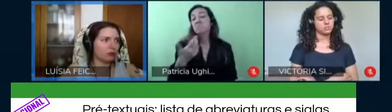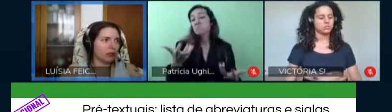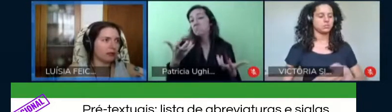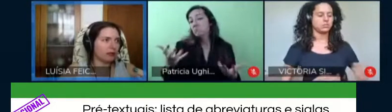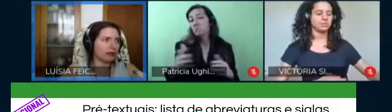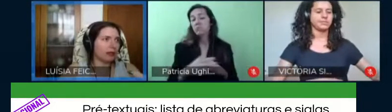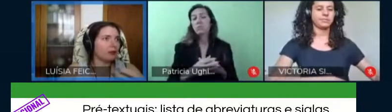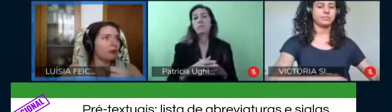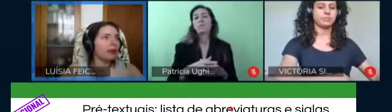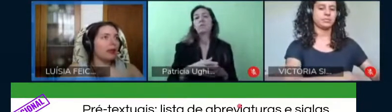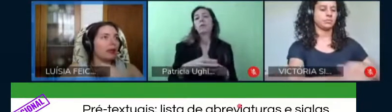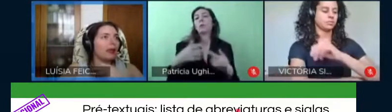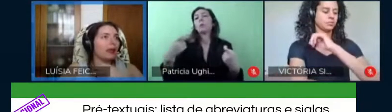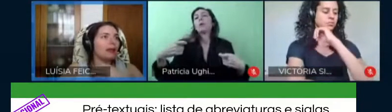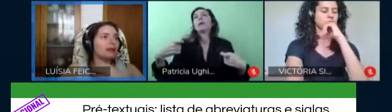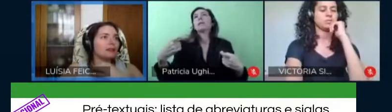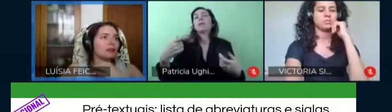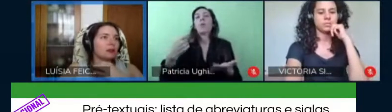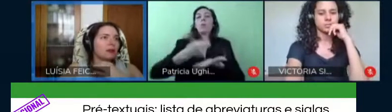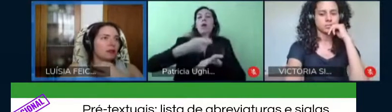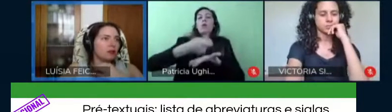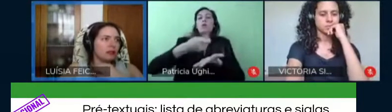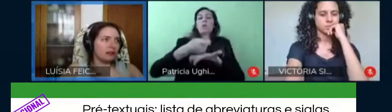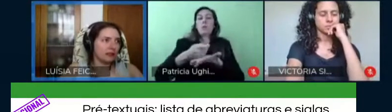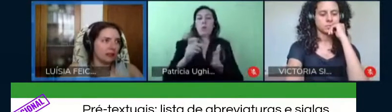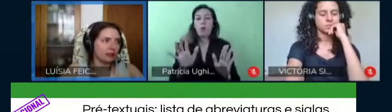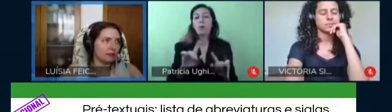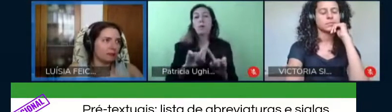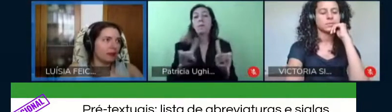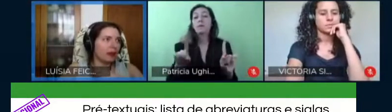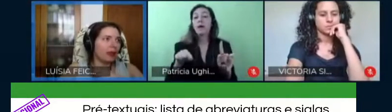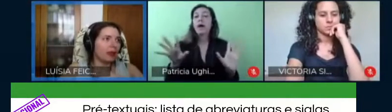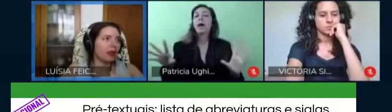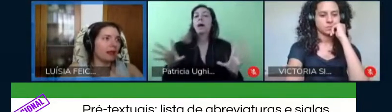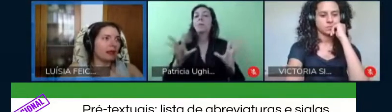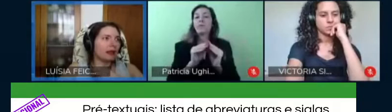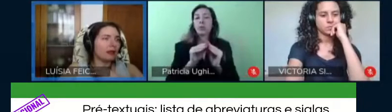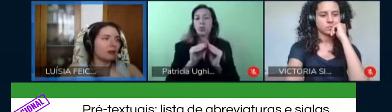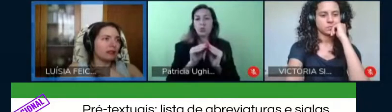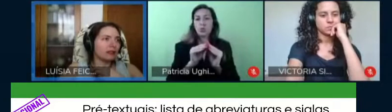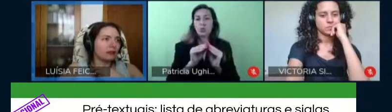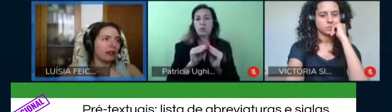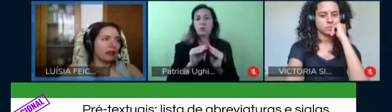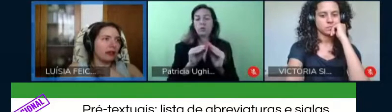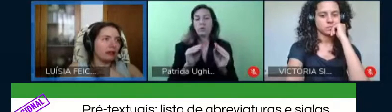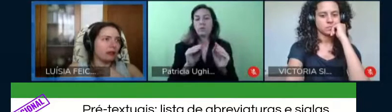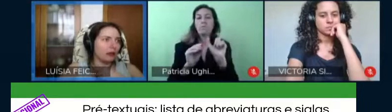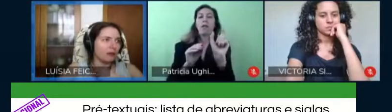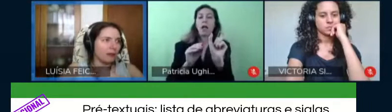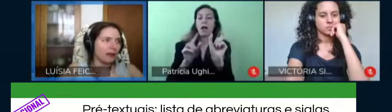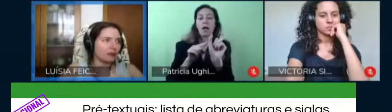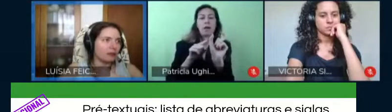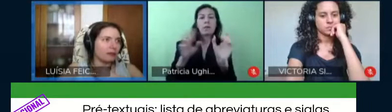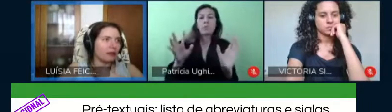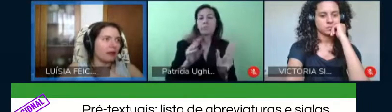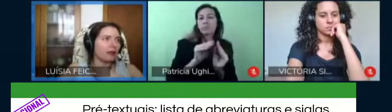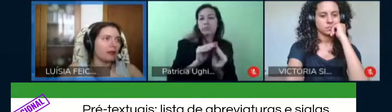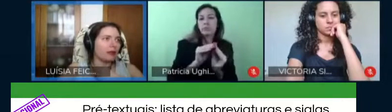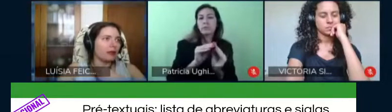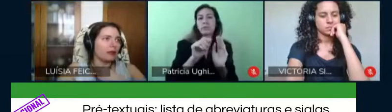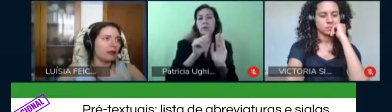definição de quando que é necessário, é a lista de abreviaturas e siglas. A ordenação dela é